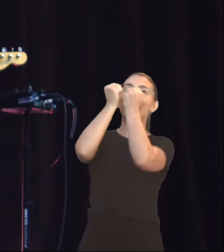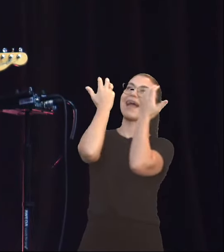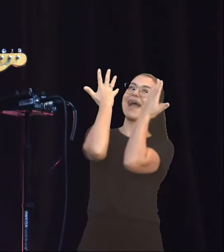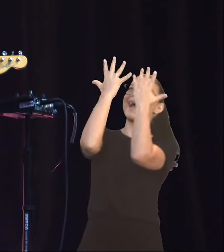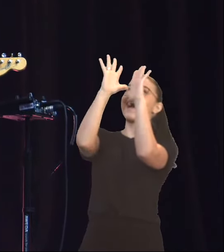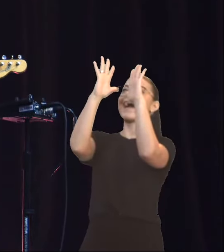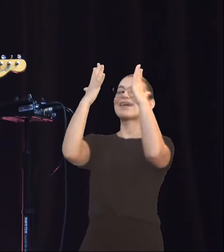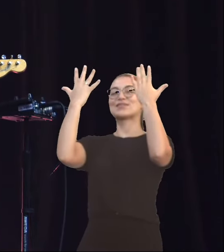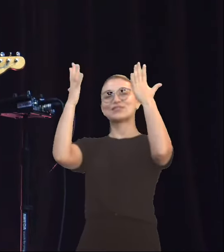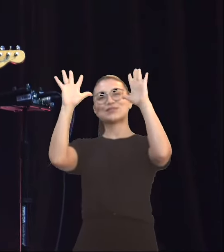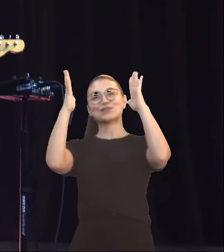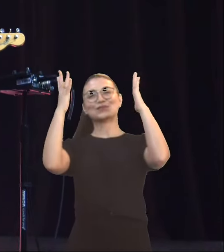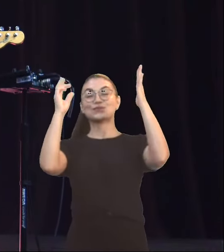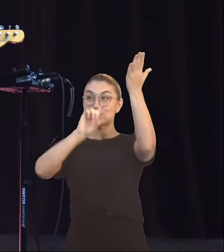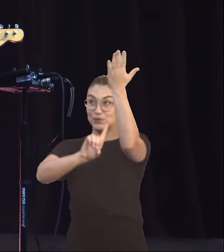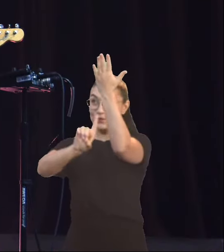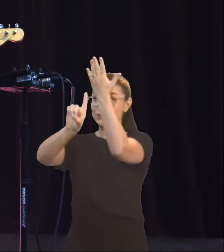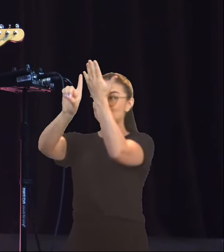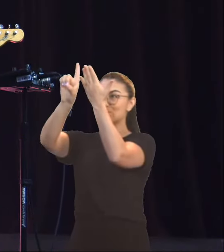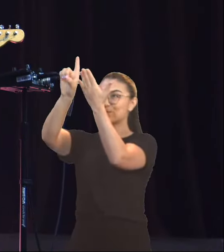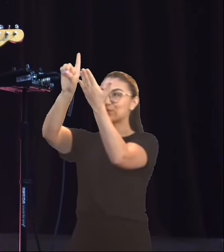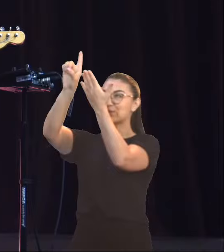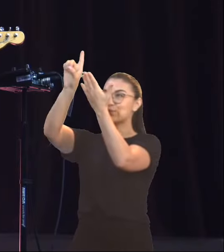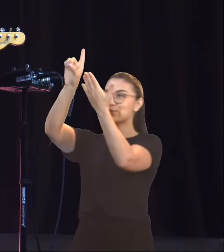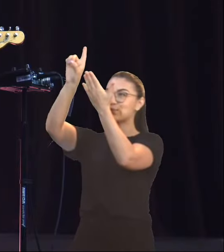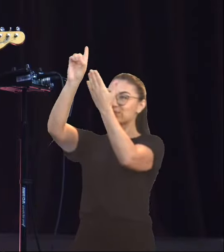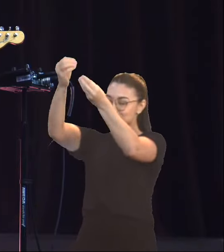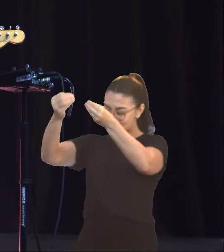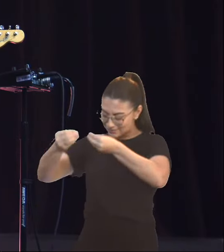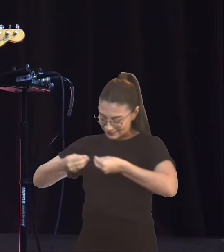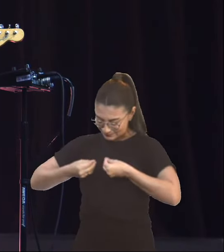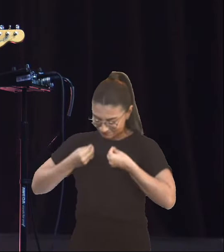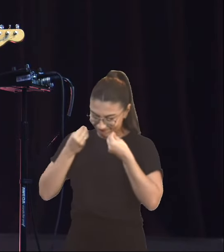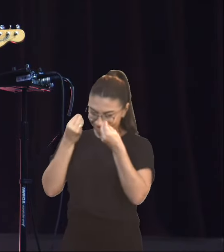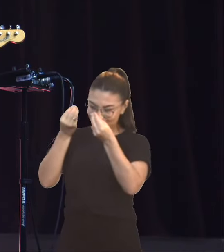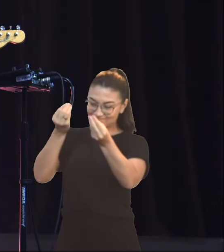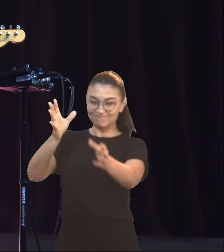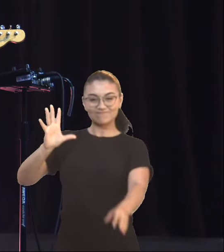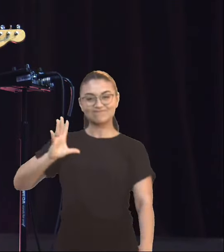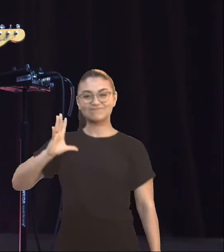Exultai ao Deus da salvação.